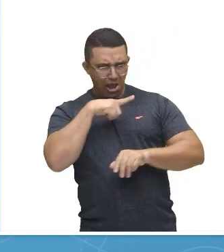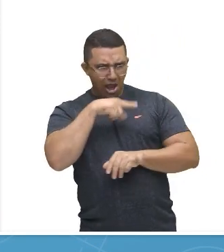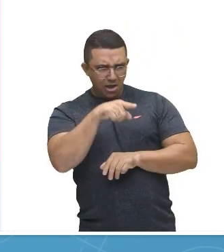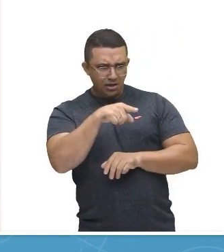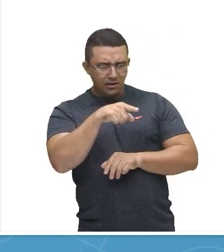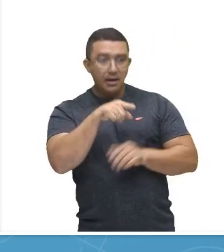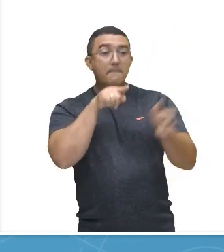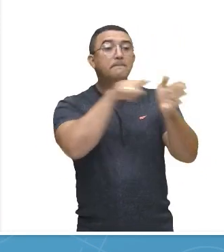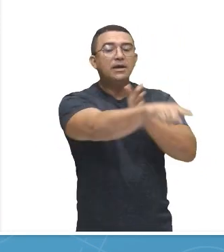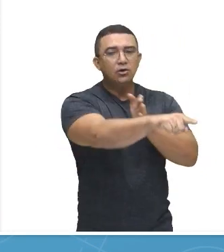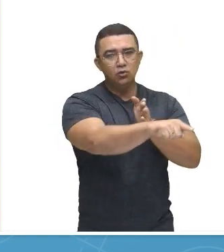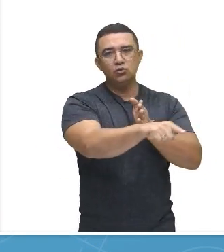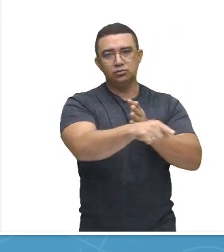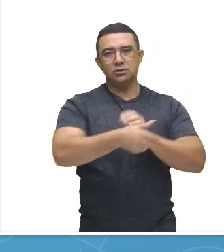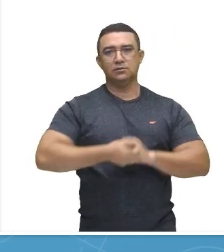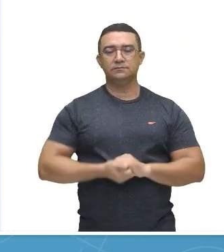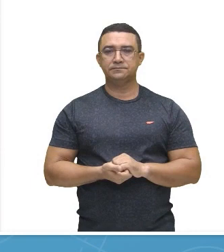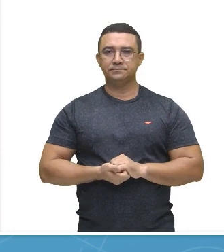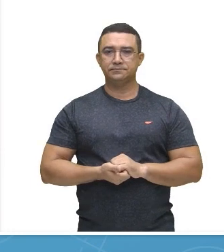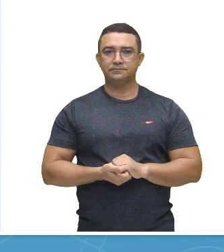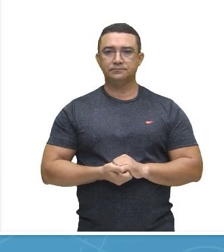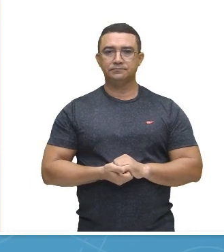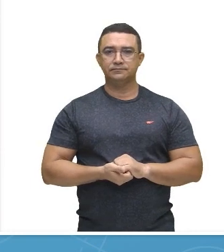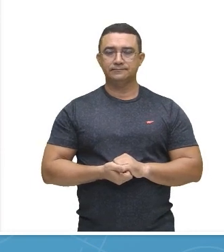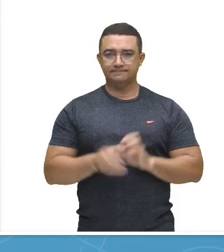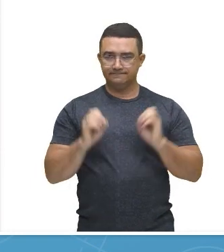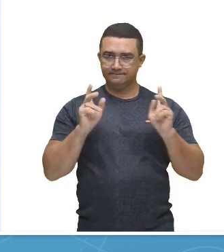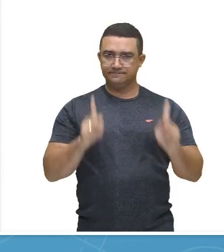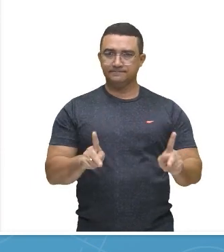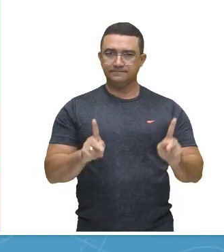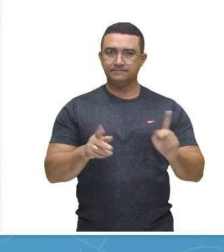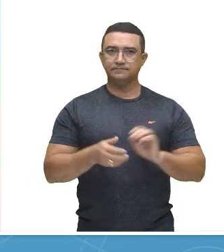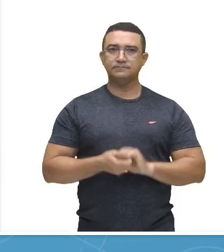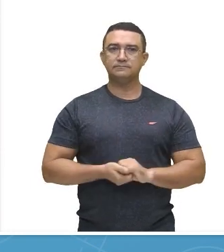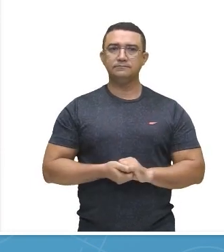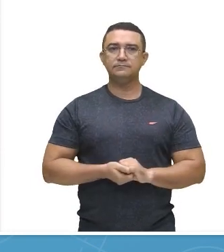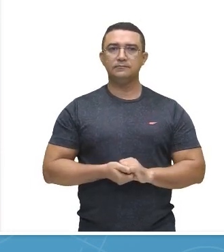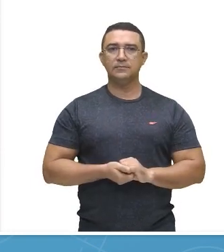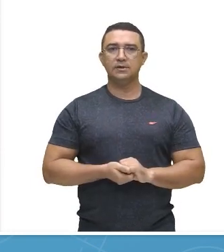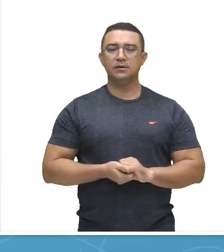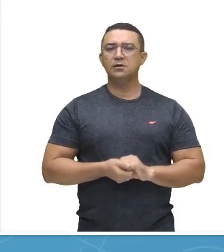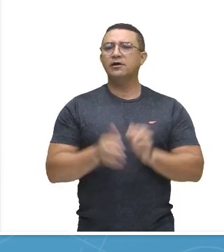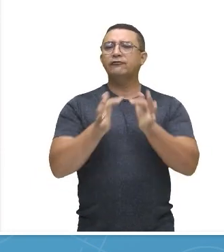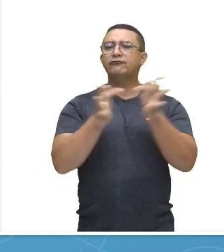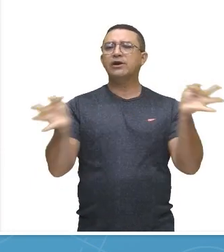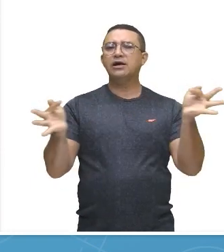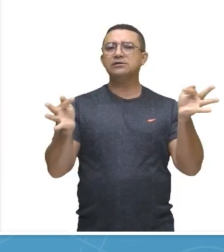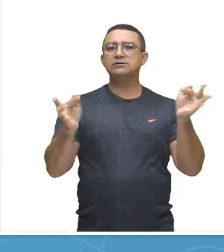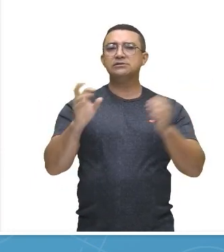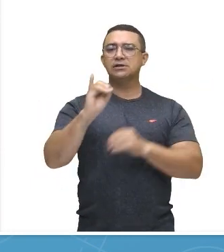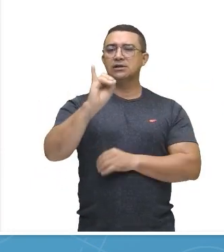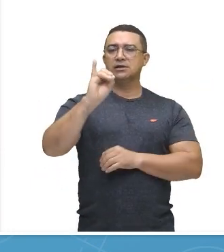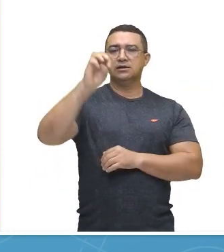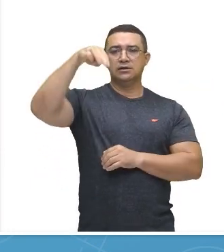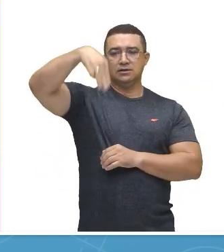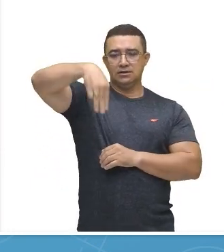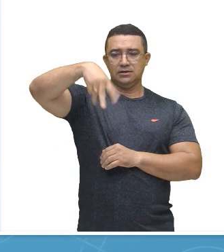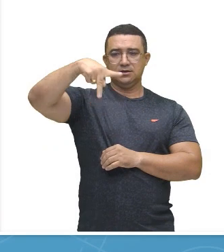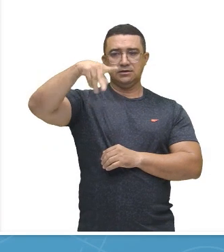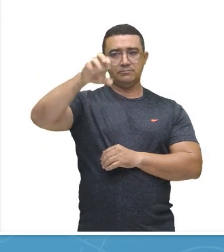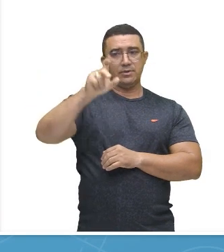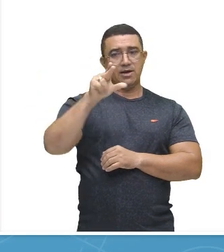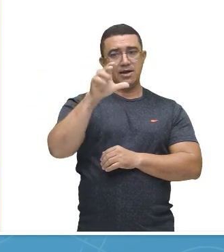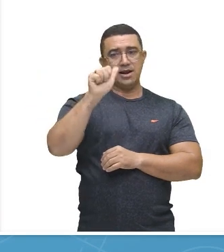interrogação, uma pergunta, certo? E vamos para a imperativa. O que é a imperativa? Me diga, por favor. O que